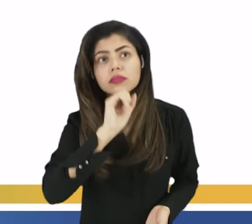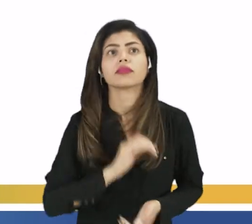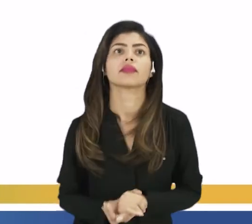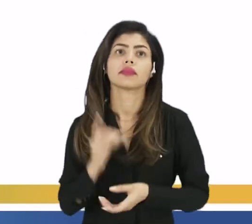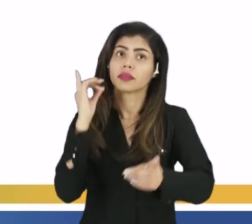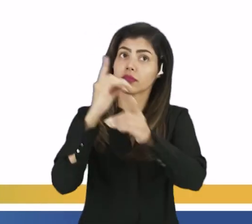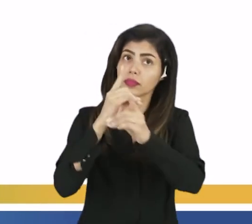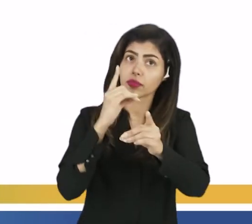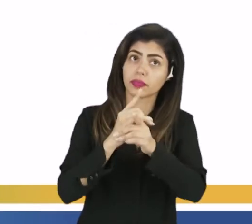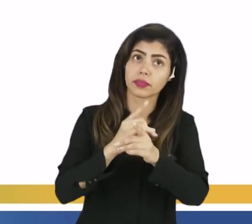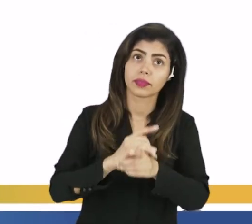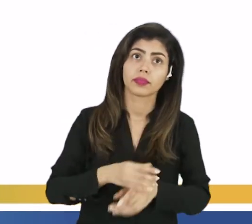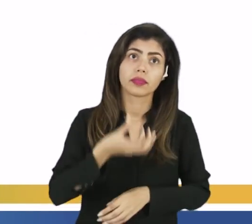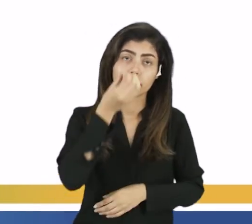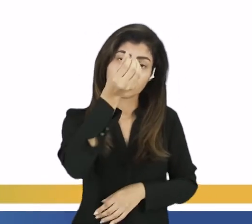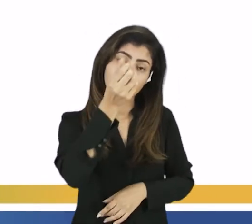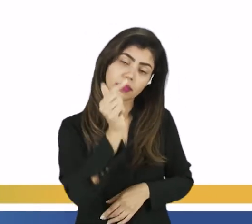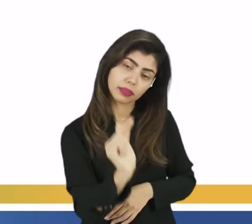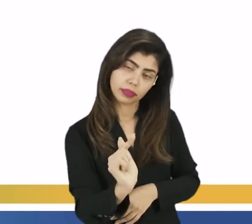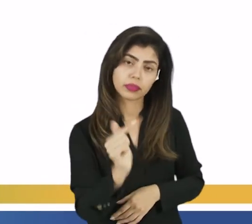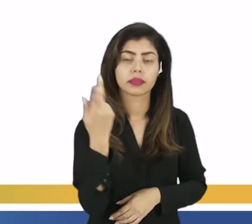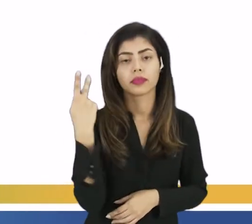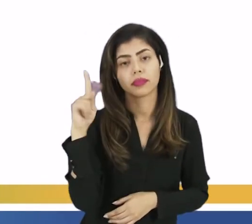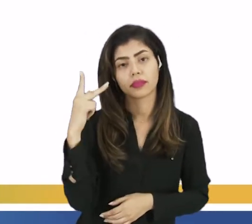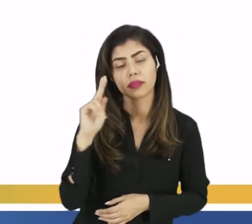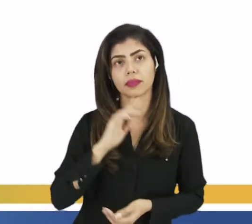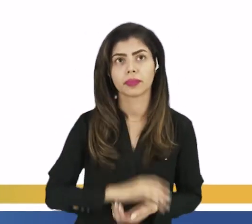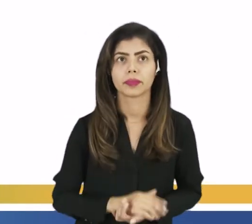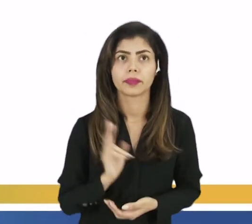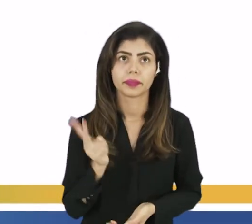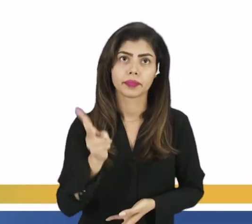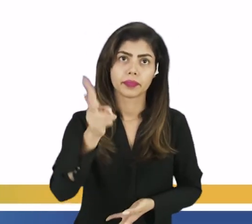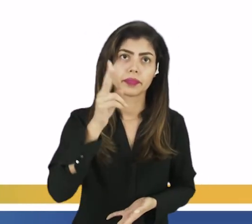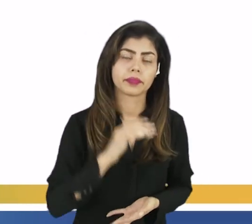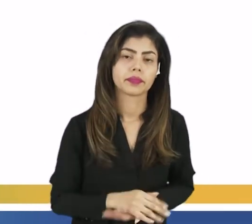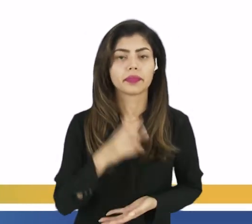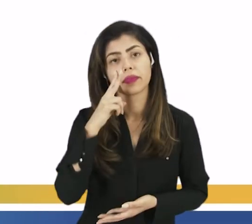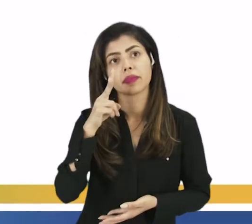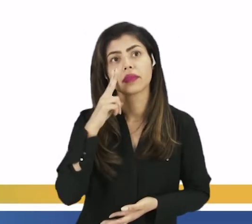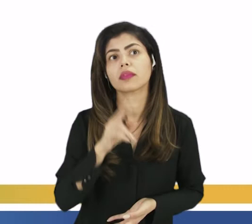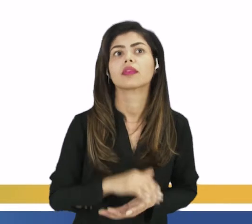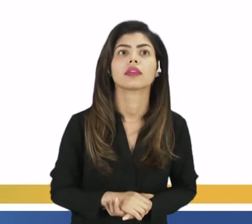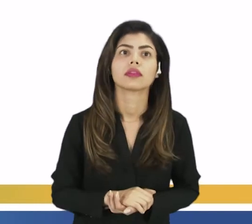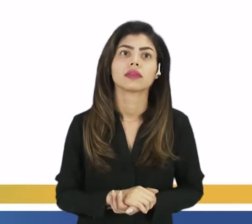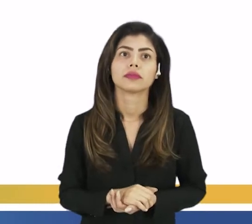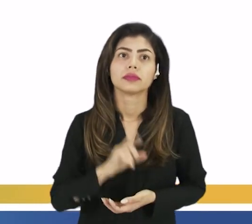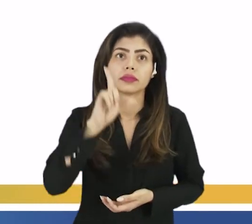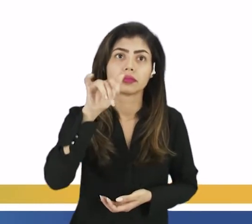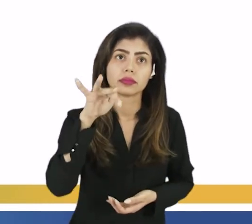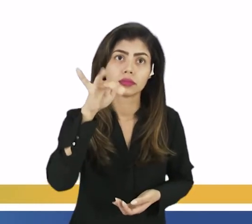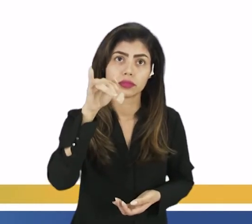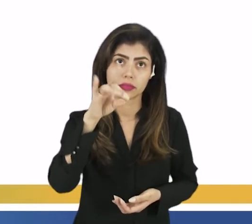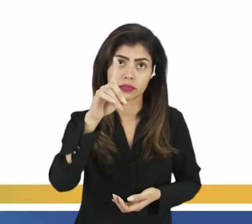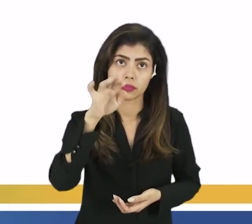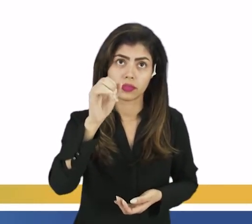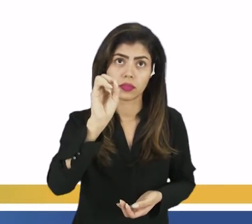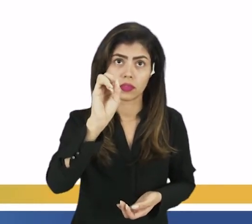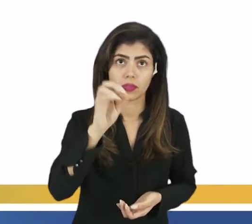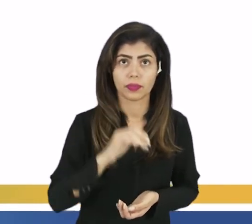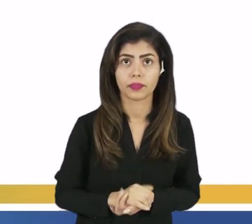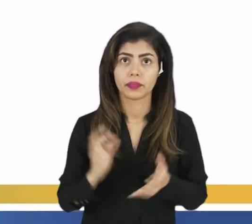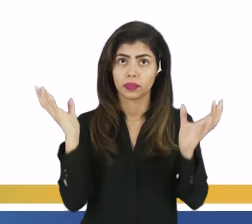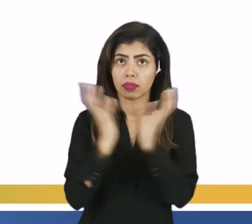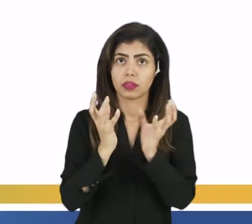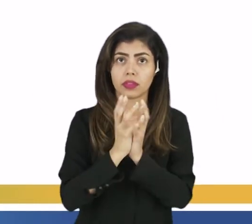se encontram no sexto e sétimo período respectivamente ok então nós temos aqui no sexto períodos nathanne